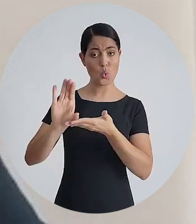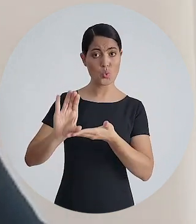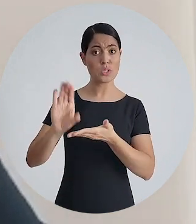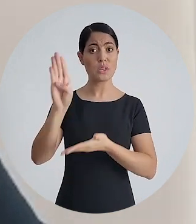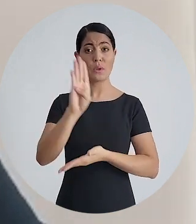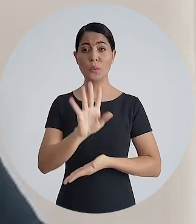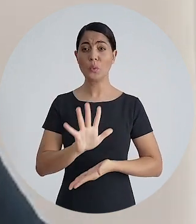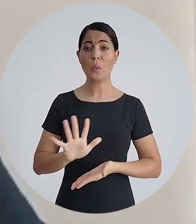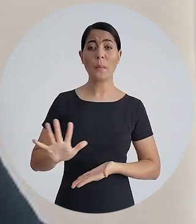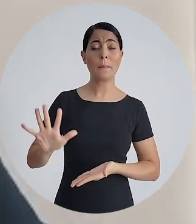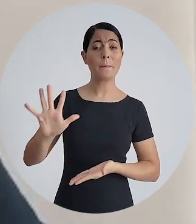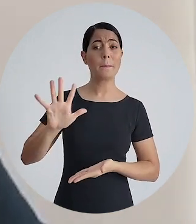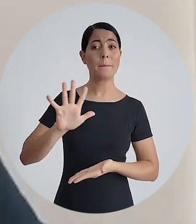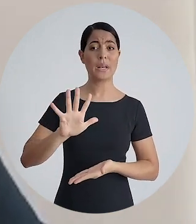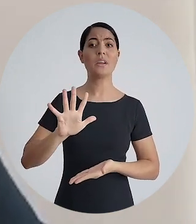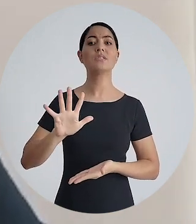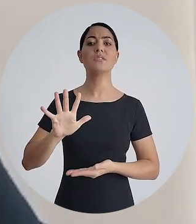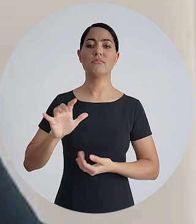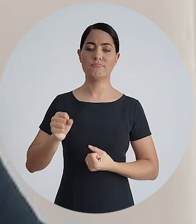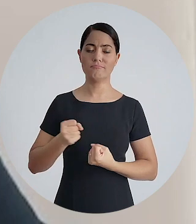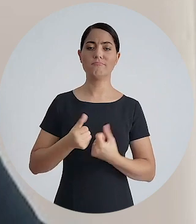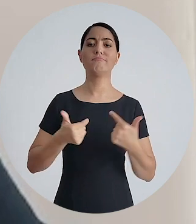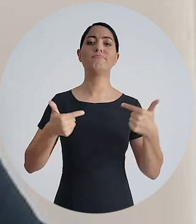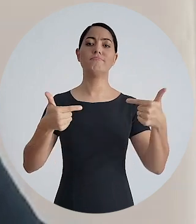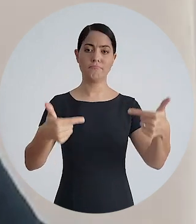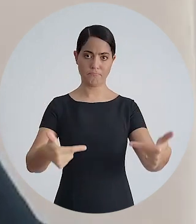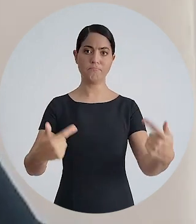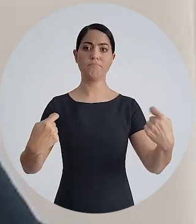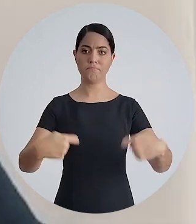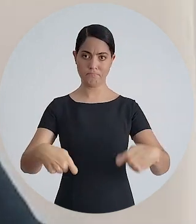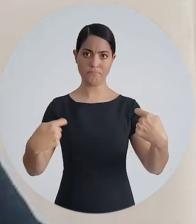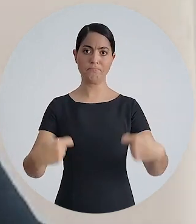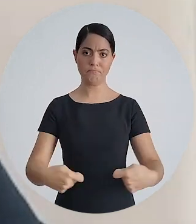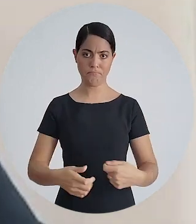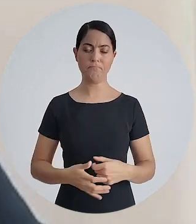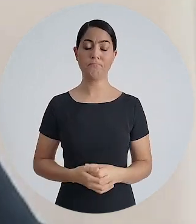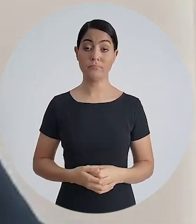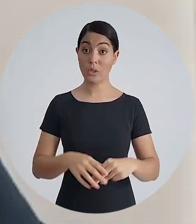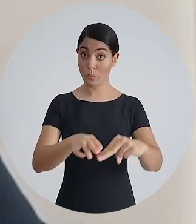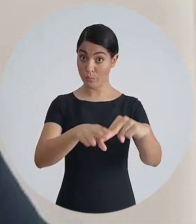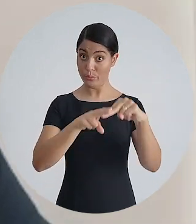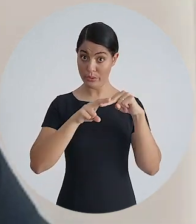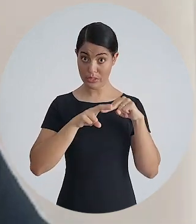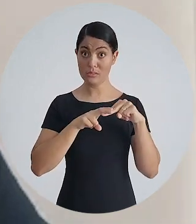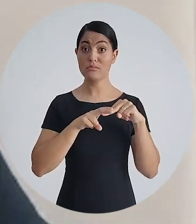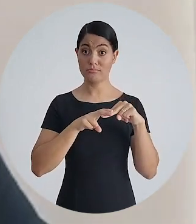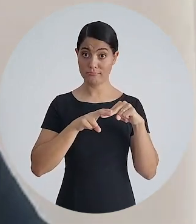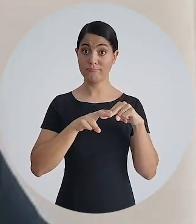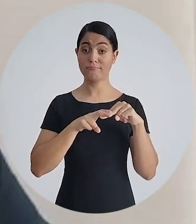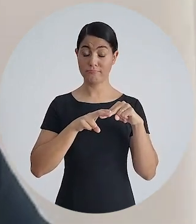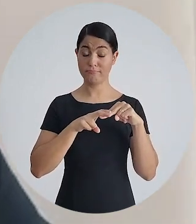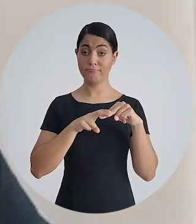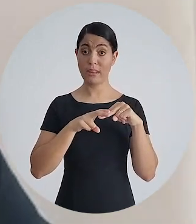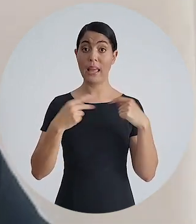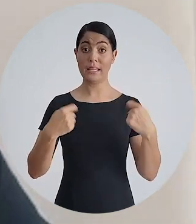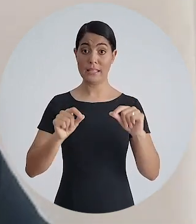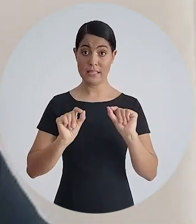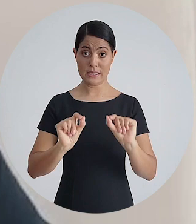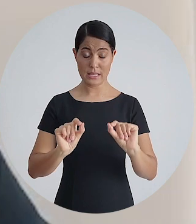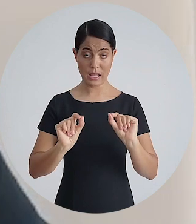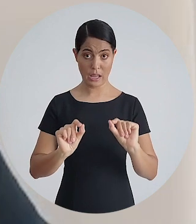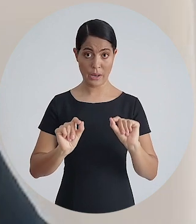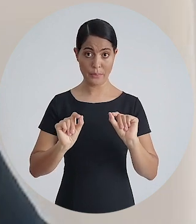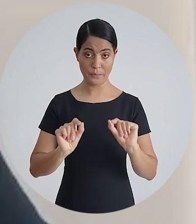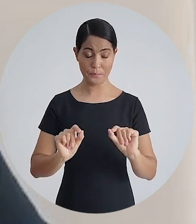Conselho Nacional funcionando no modelo e no formato atual. É por isso que